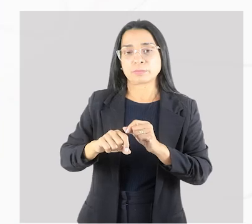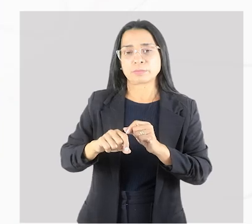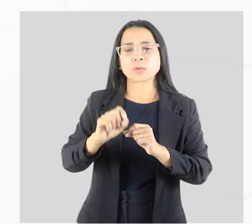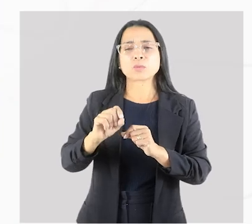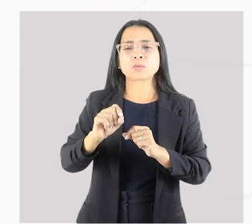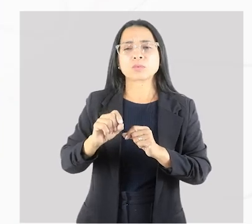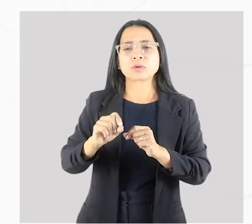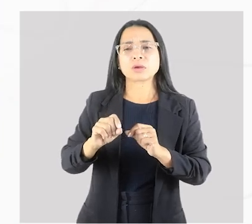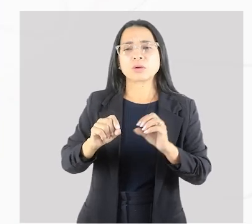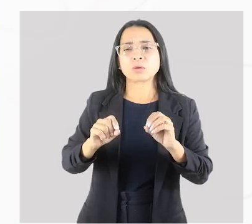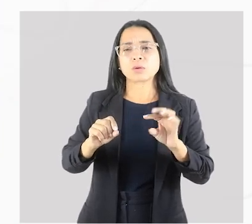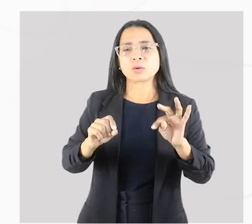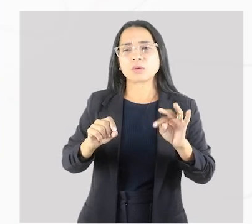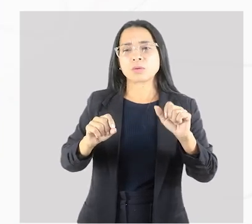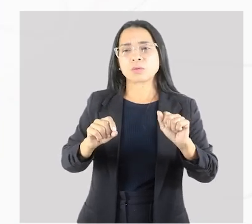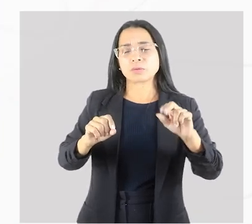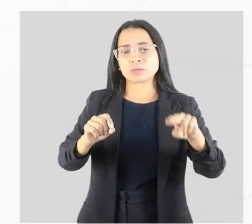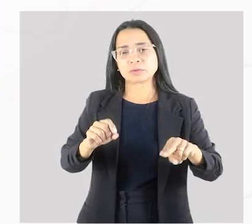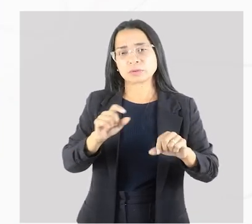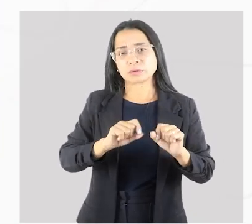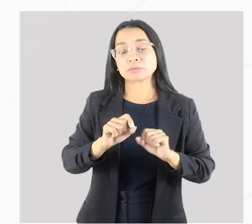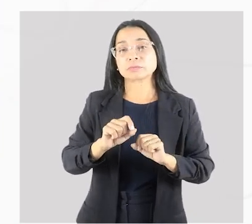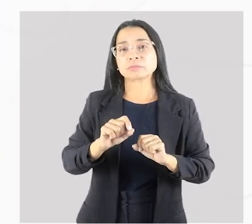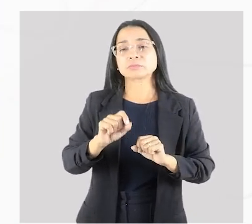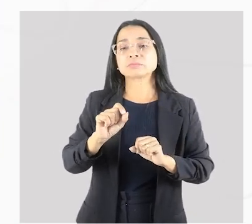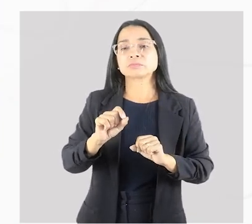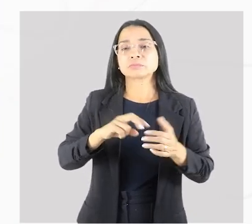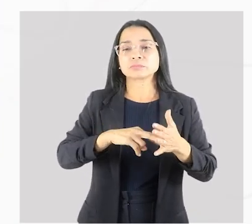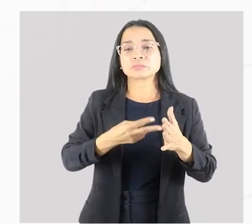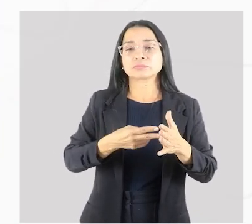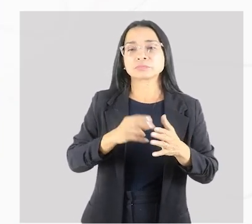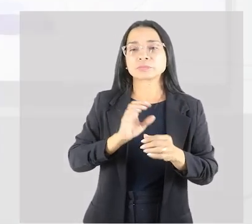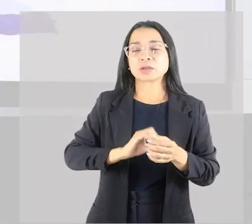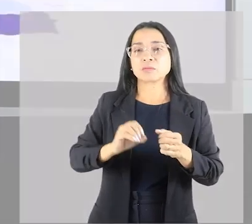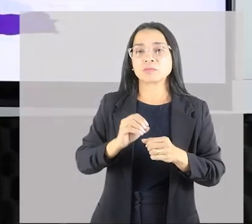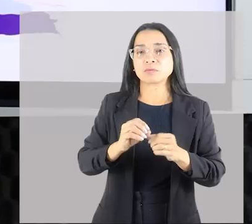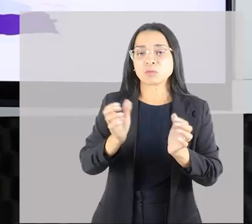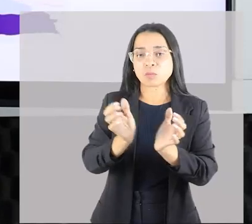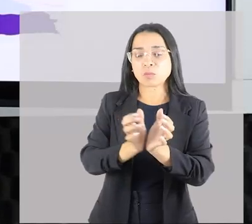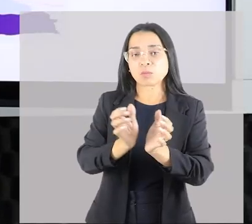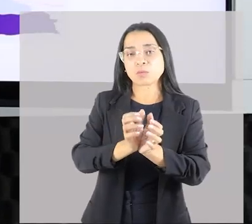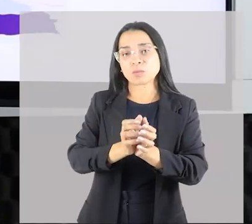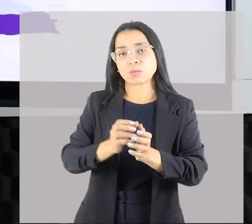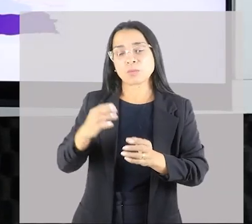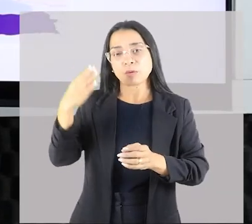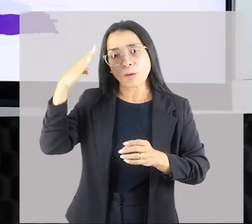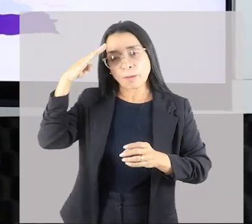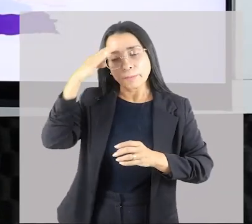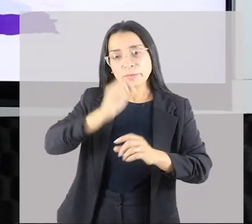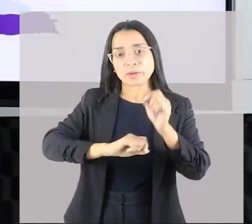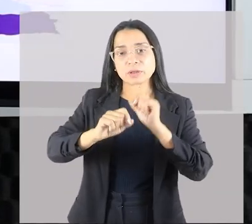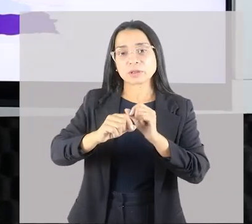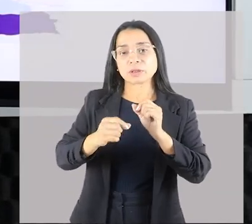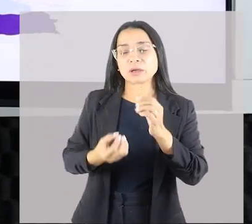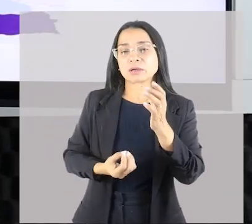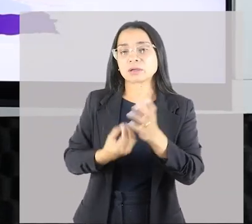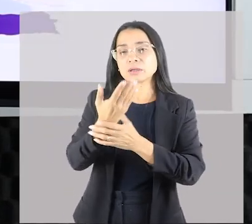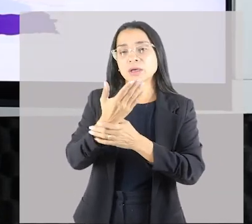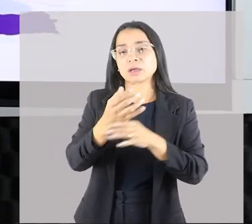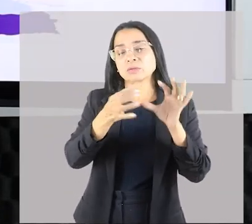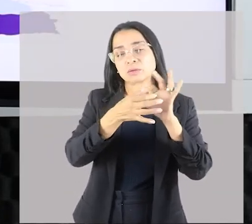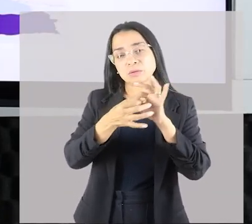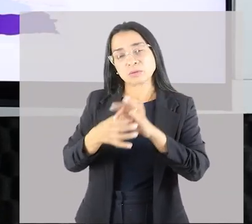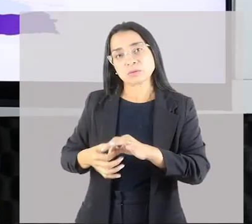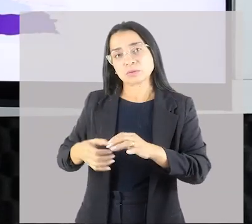falando? A OTAN, Organização do Tratado do Atlântico Norte, foi um corpo militar que foi criado no contexto da Guerra Fria de cunho